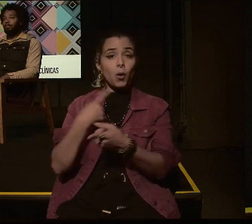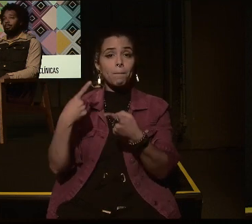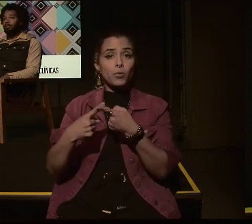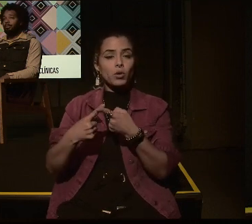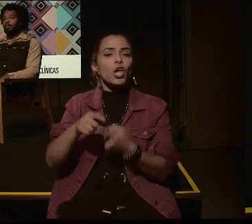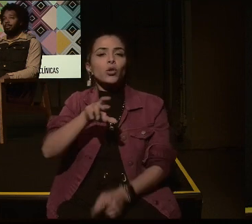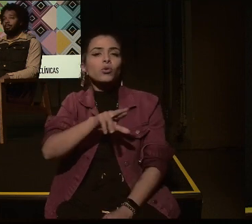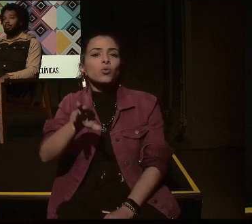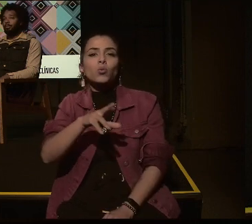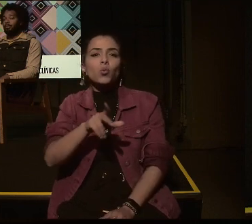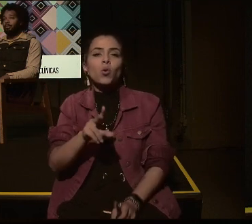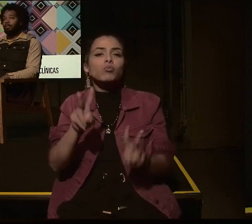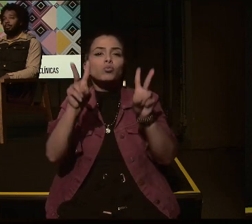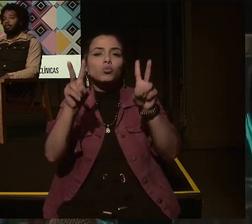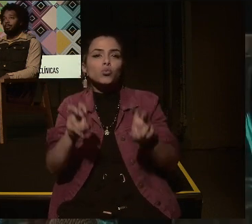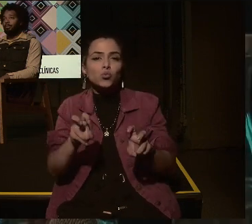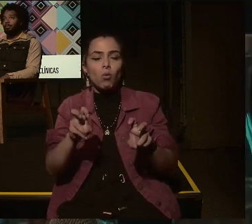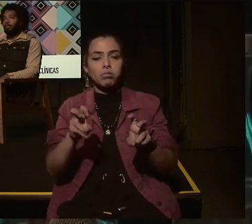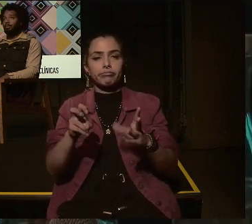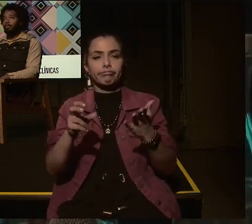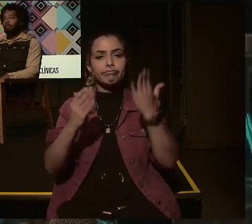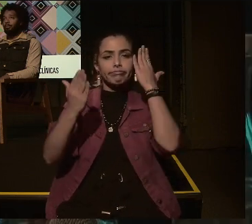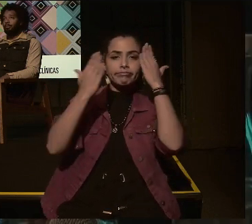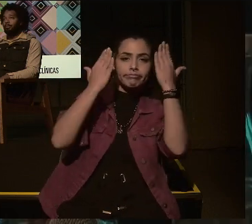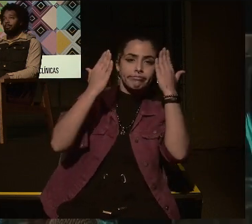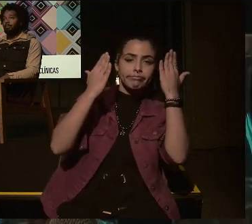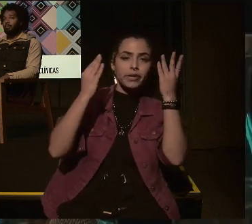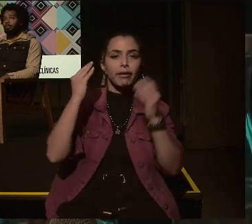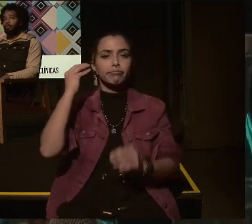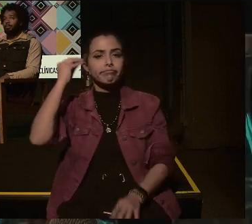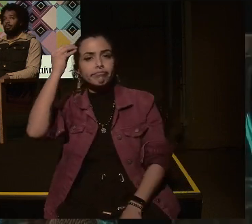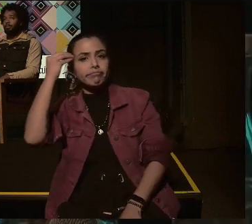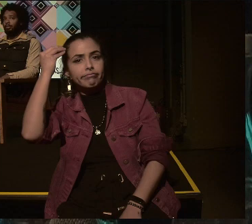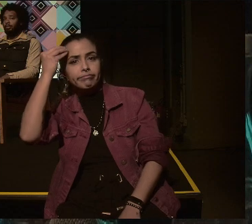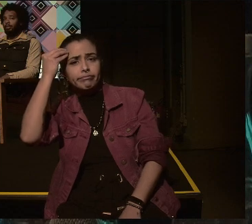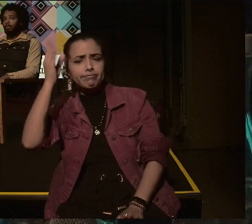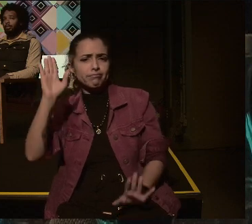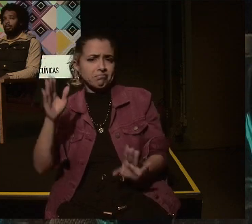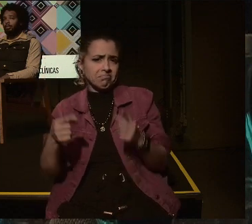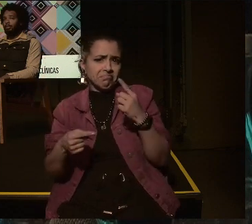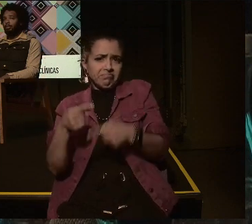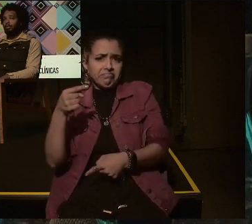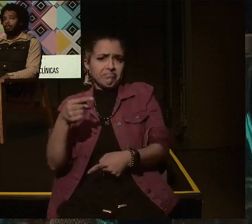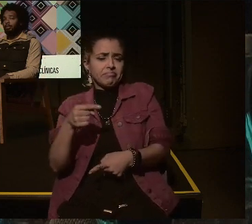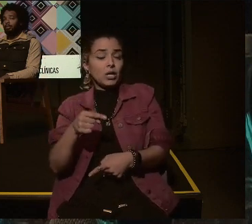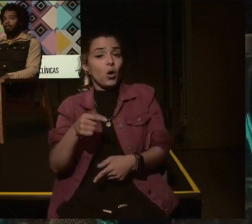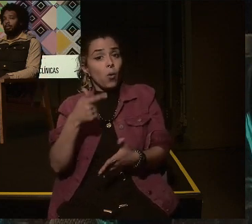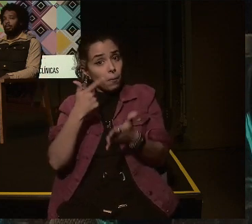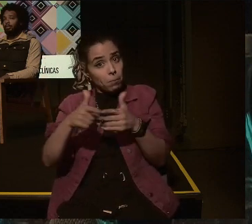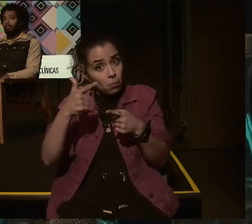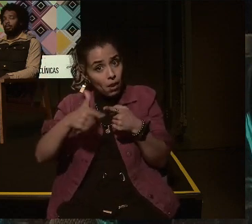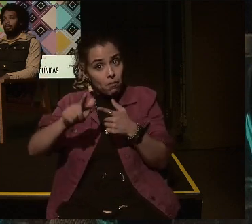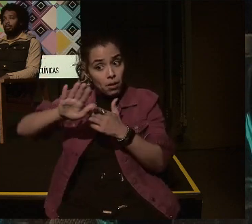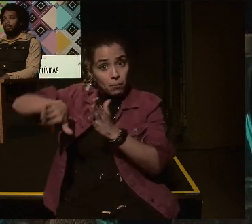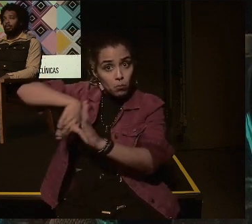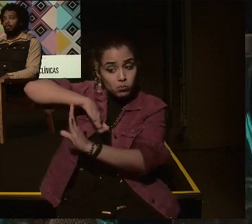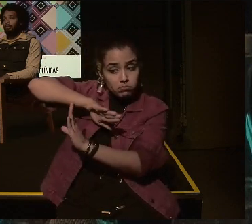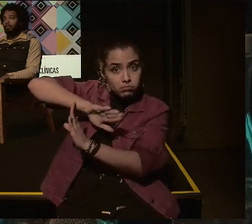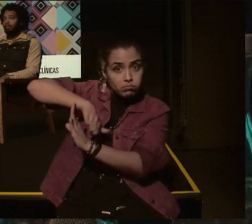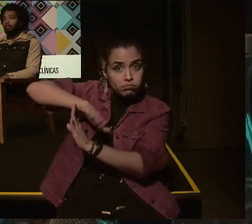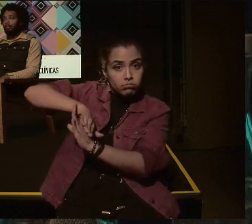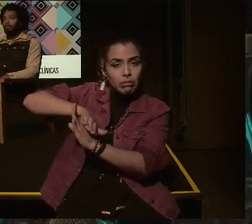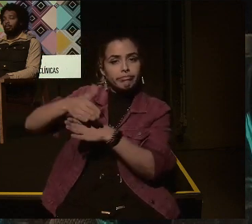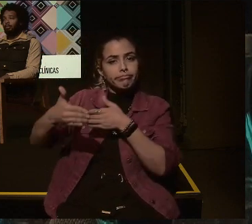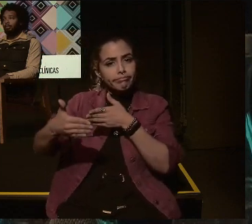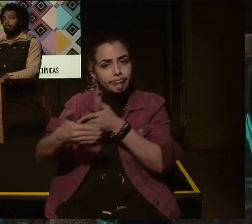a branquitude. O que tem dificultado esses campos de